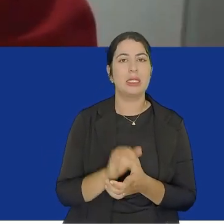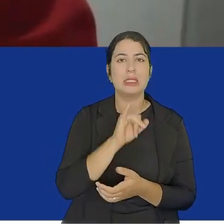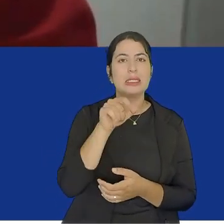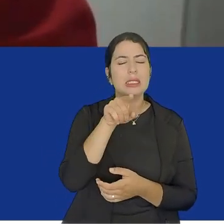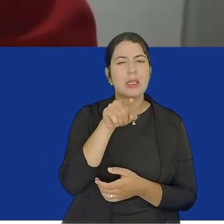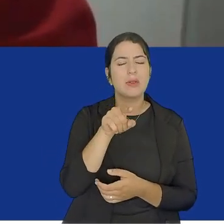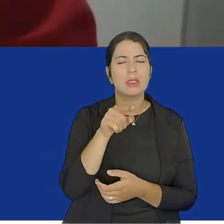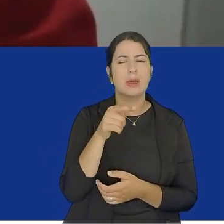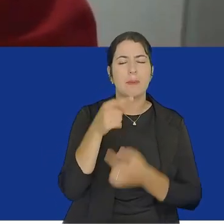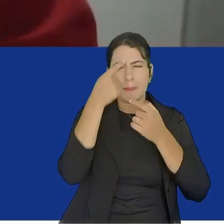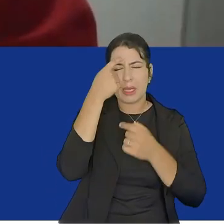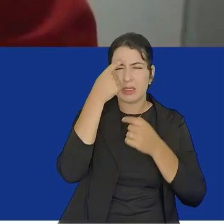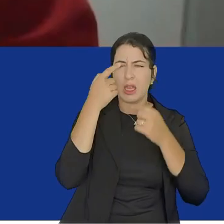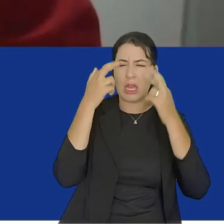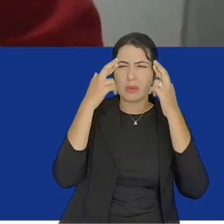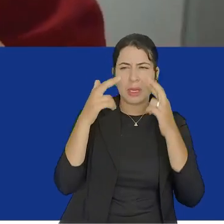mesmos.